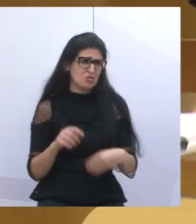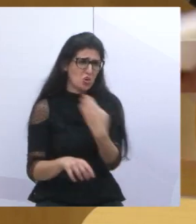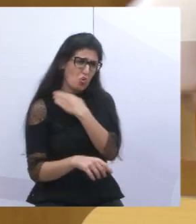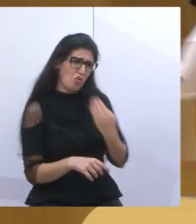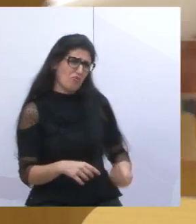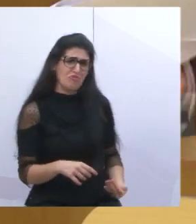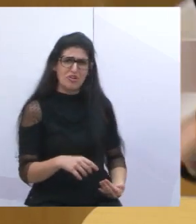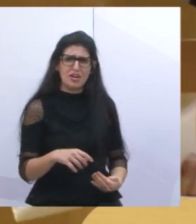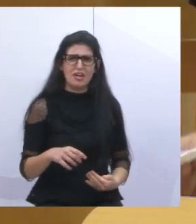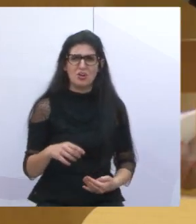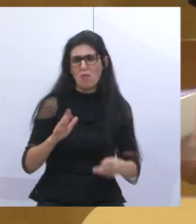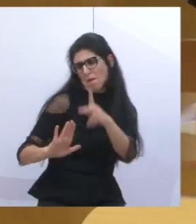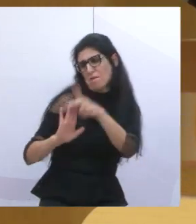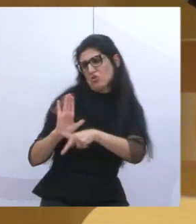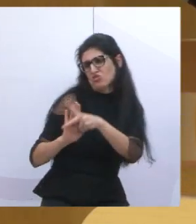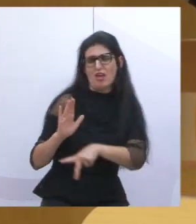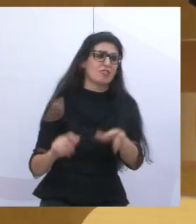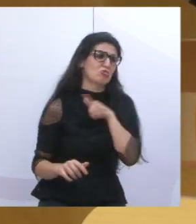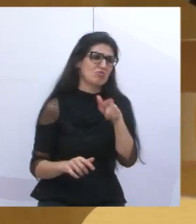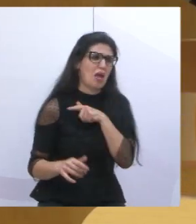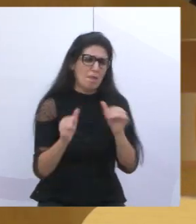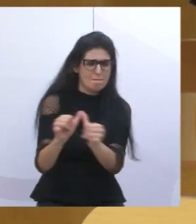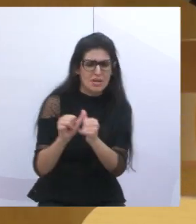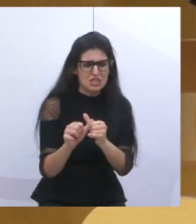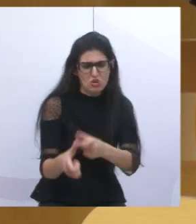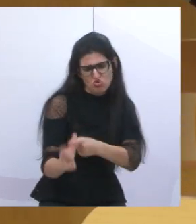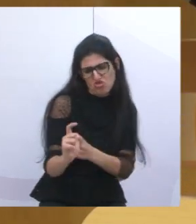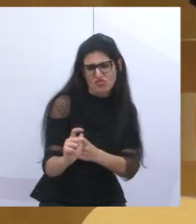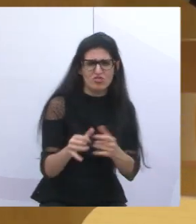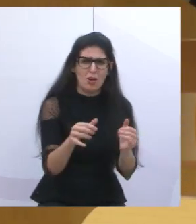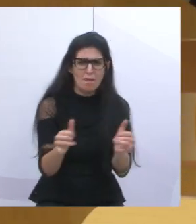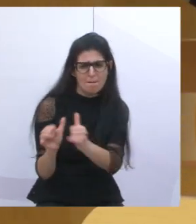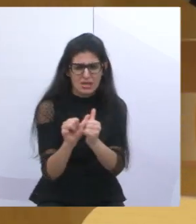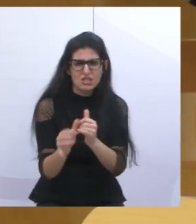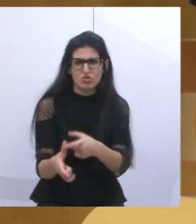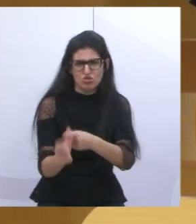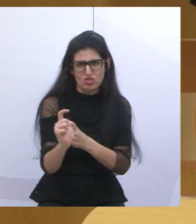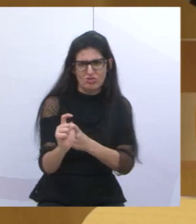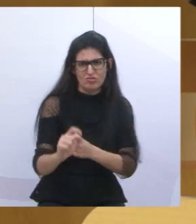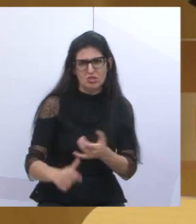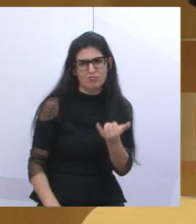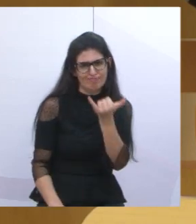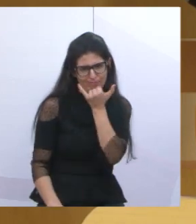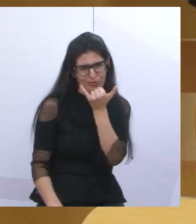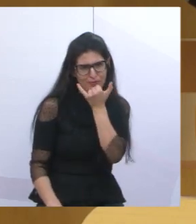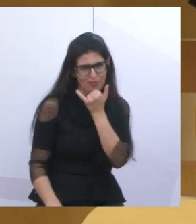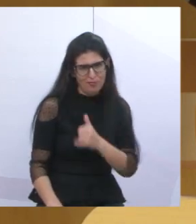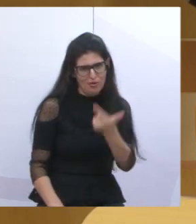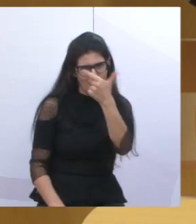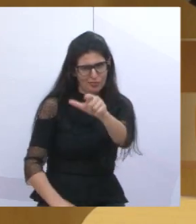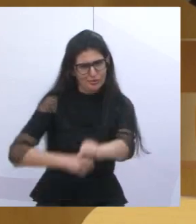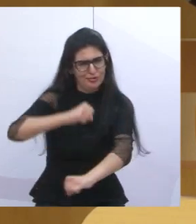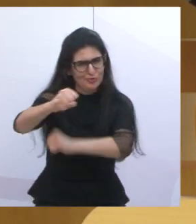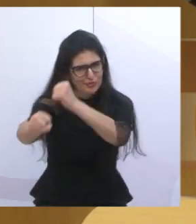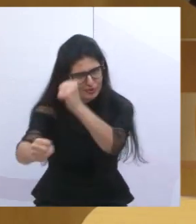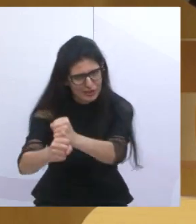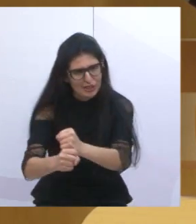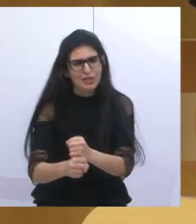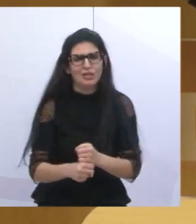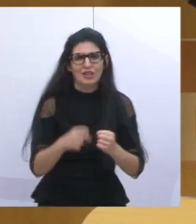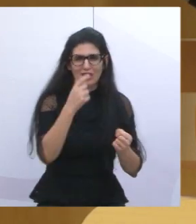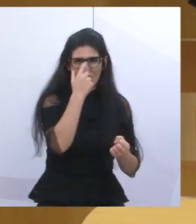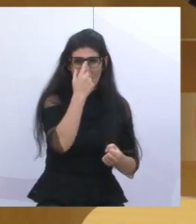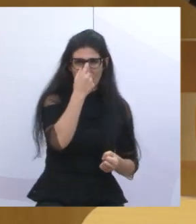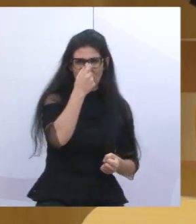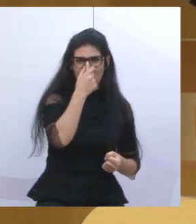aí para poder fazer um projeto desse, que me desculpe, é presente para o ano que vem, é para agradar a população. Isso aqui vai